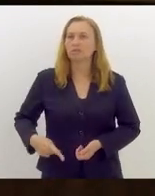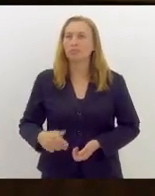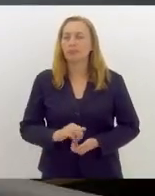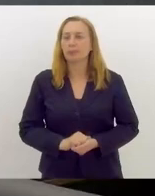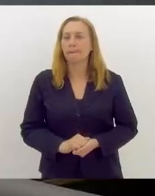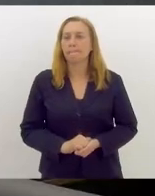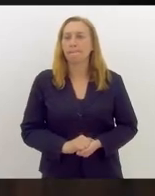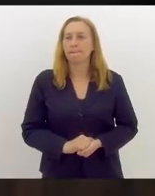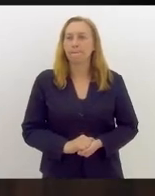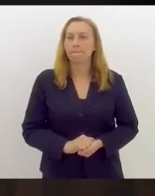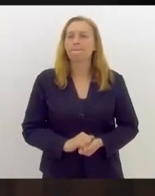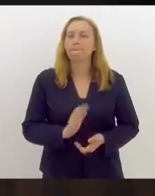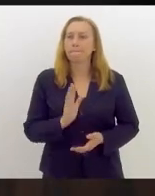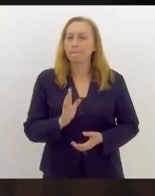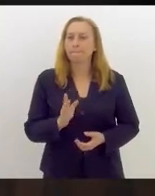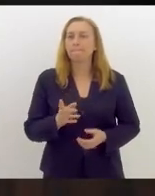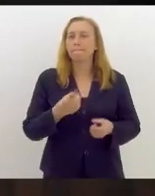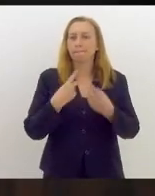com